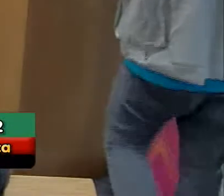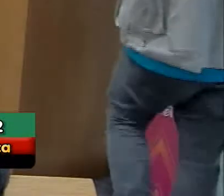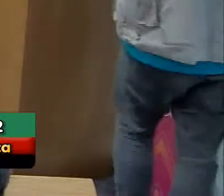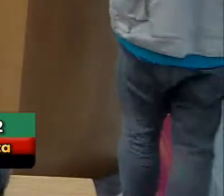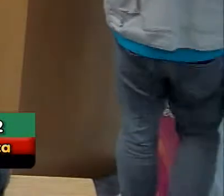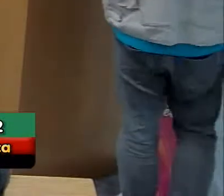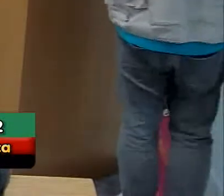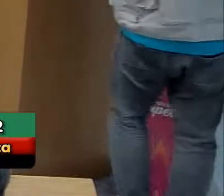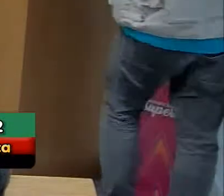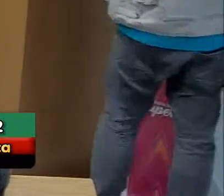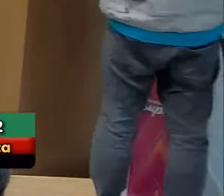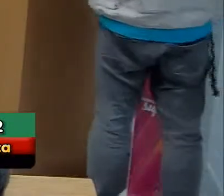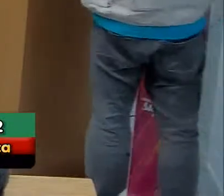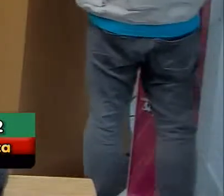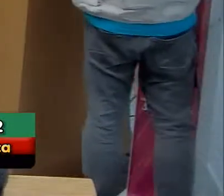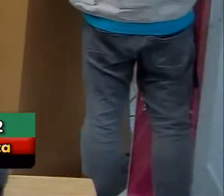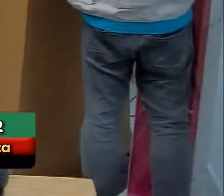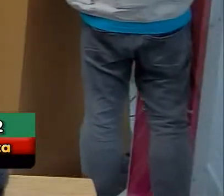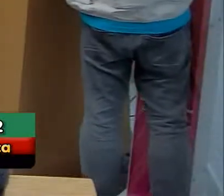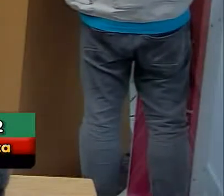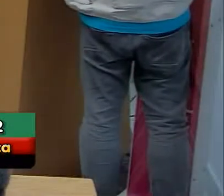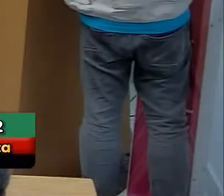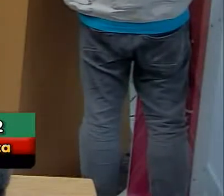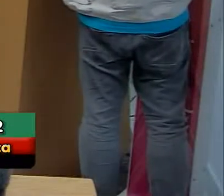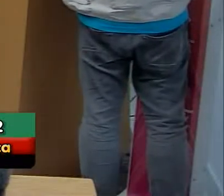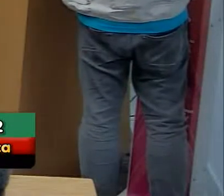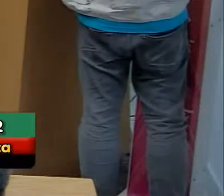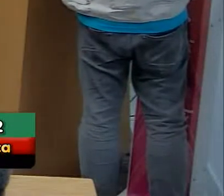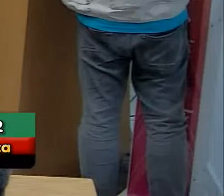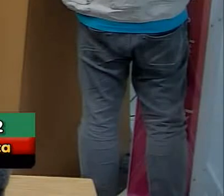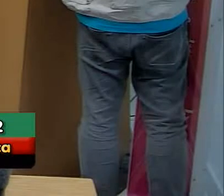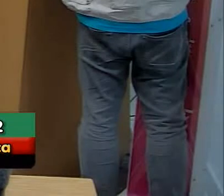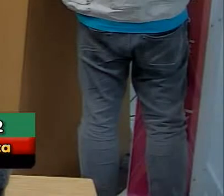Zazi está aqui presente também, gerente da Casa de Angola.